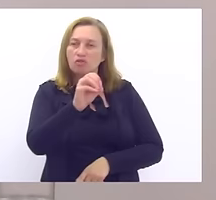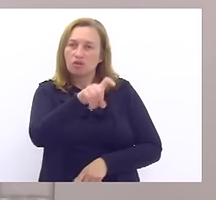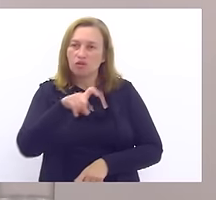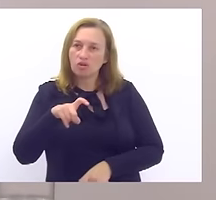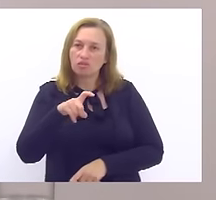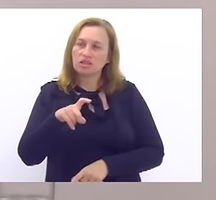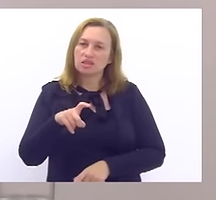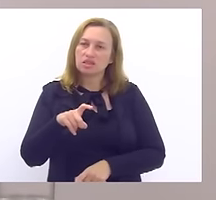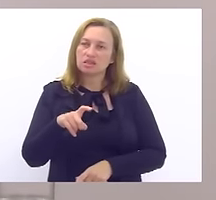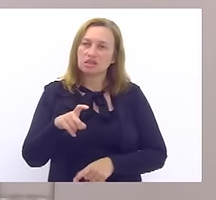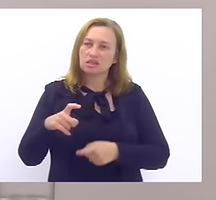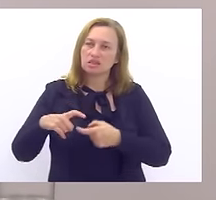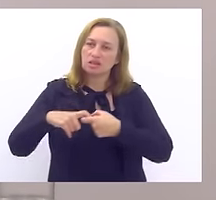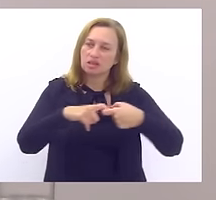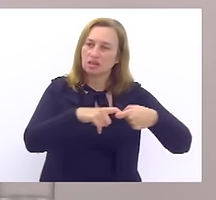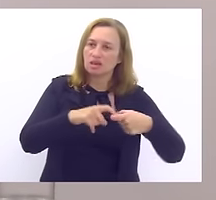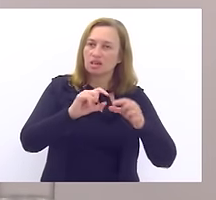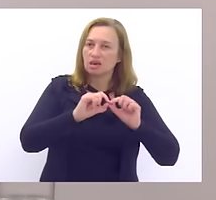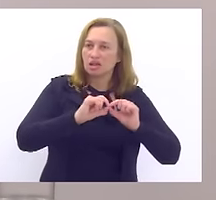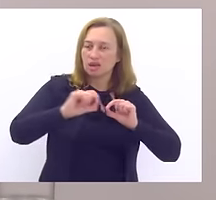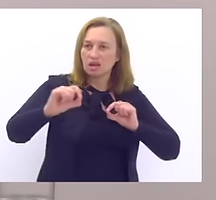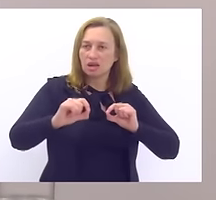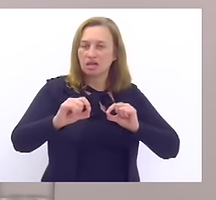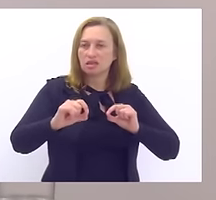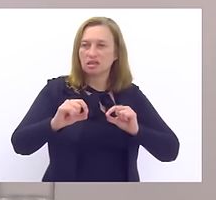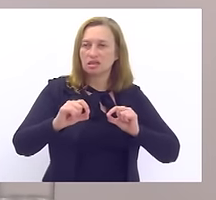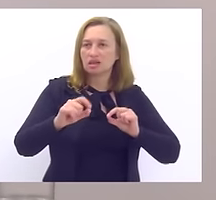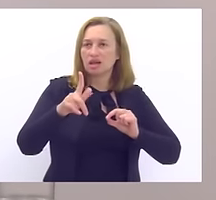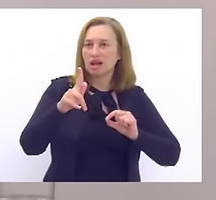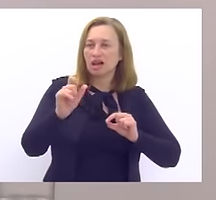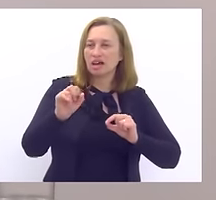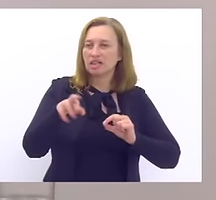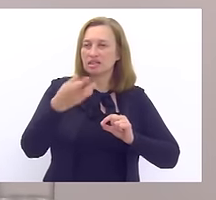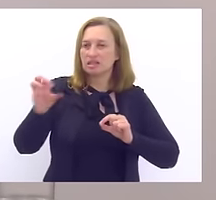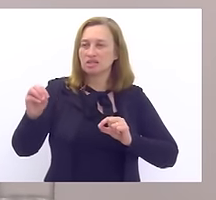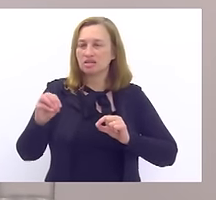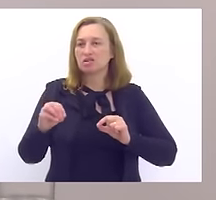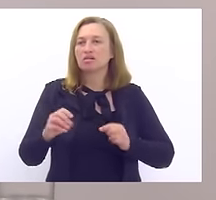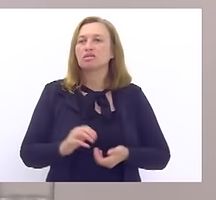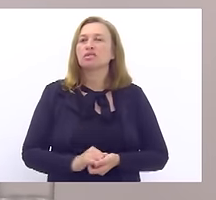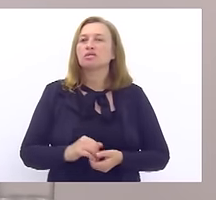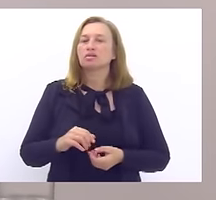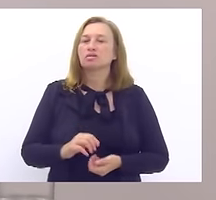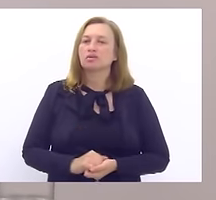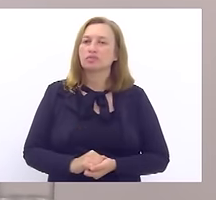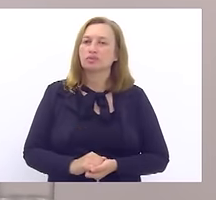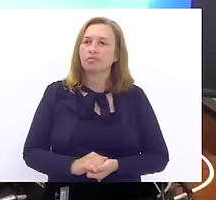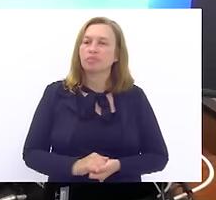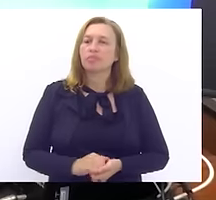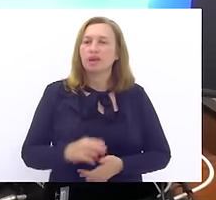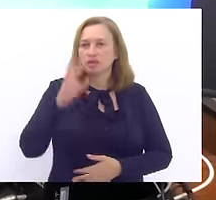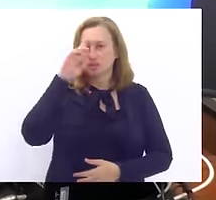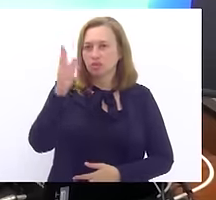veículos e Como se dá a remuneração por favor então se eles puderem ser objetivos a gente agradece obrigado pela presença